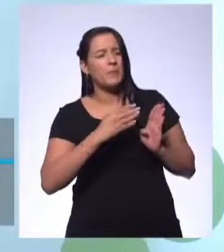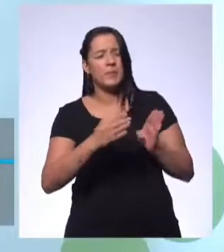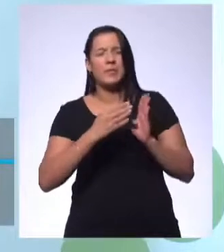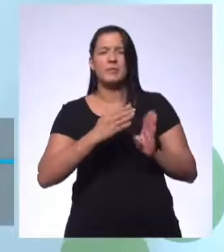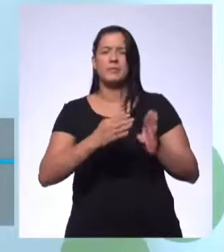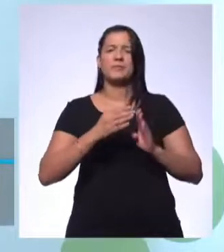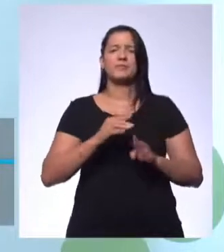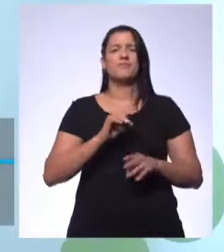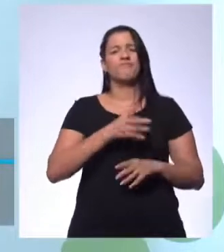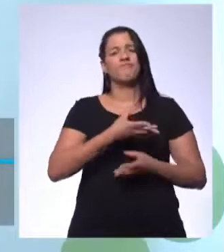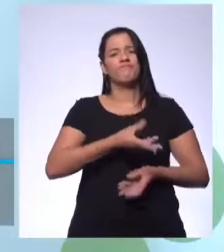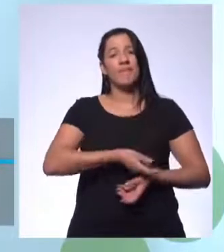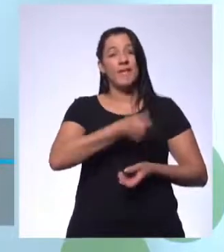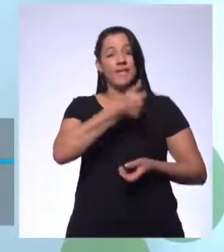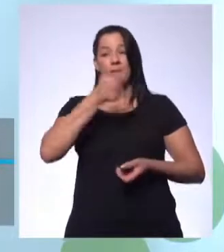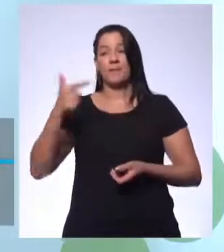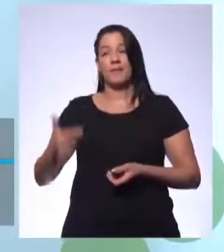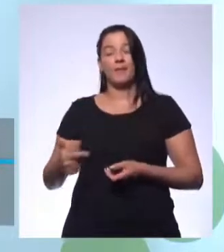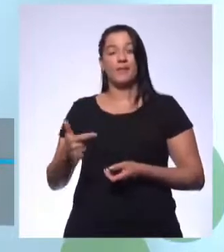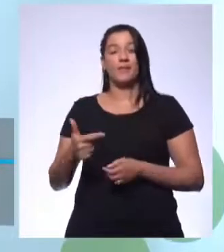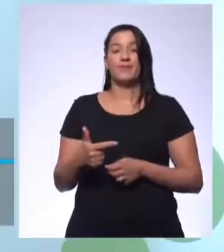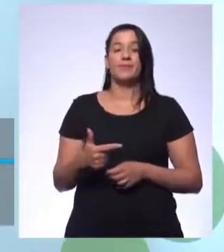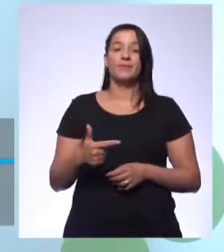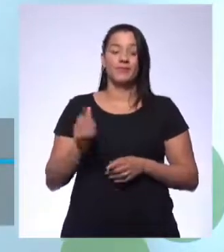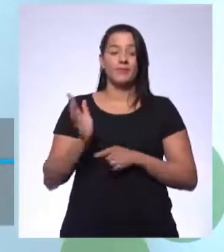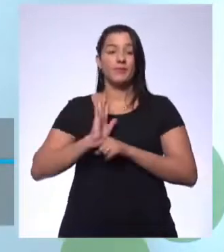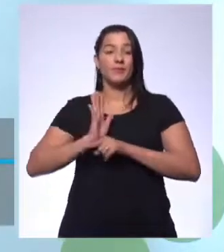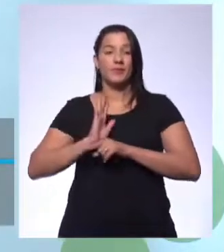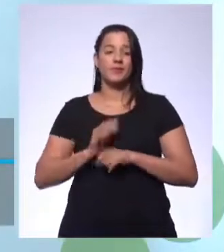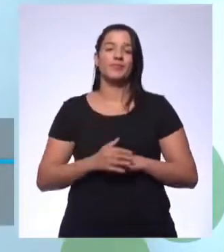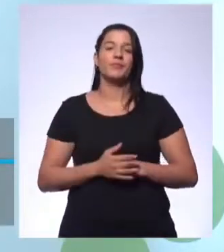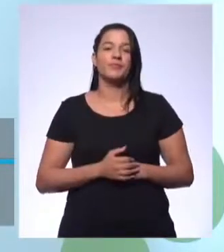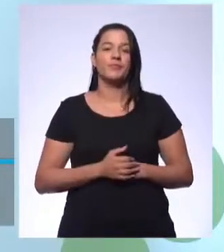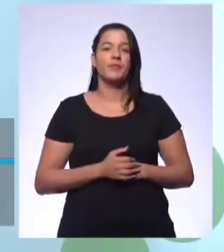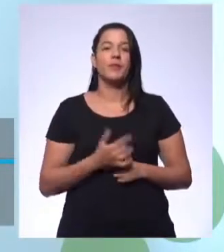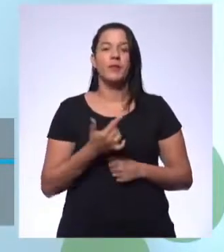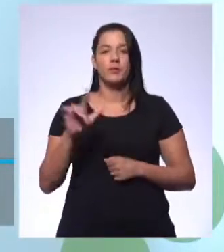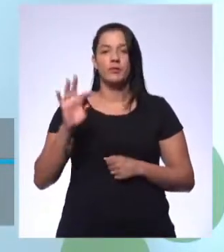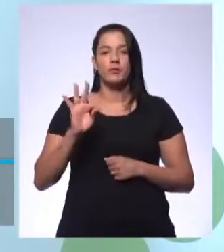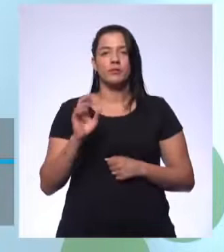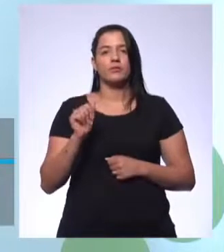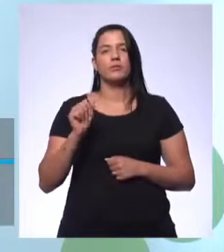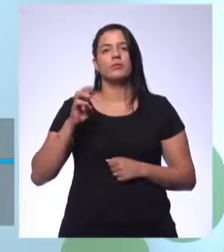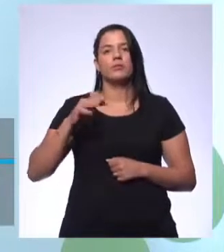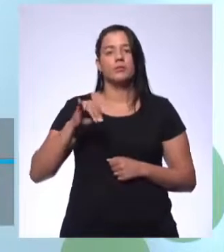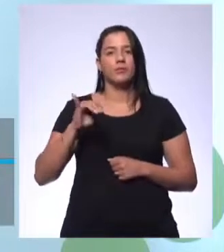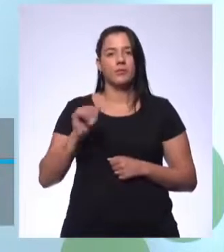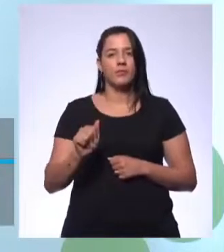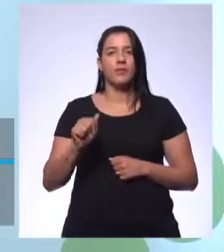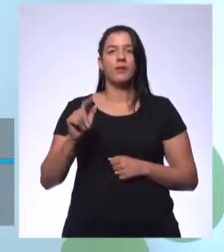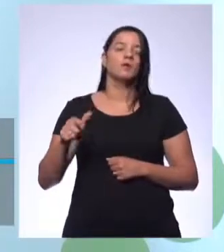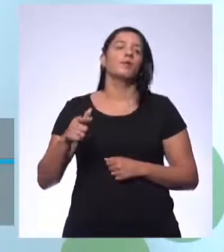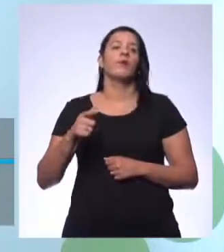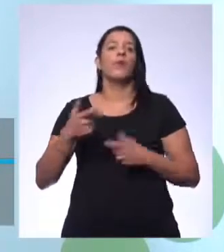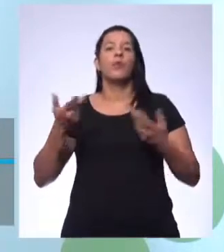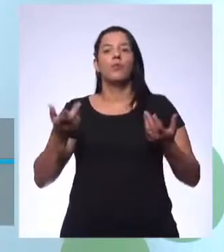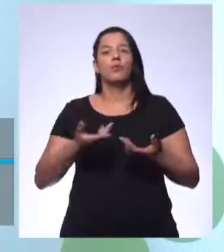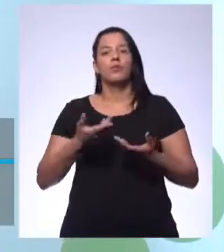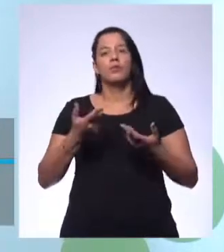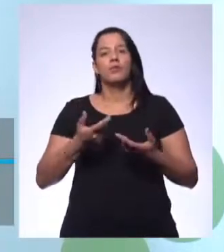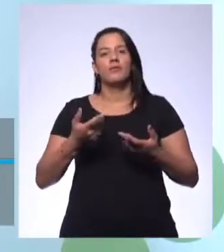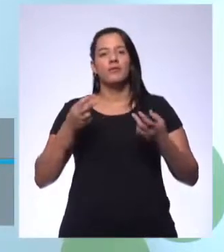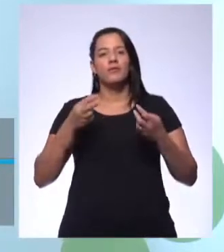trailers melhores do que filmes. E a Tami, ela diz aqui, sim, propaganda é tudo. Inclusive, alguns